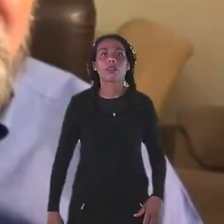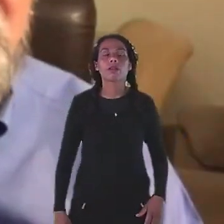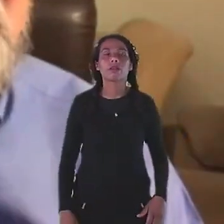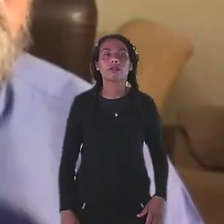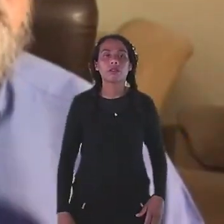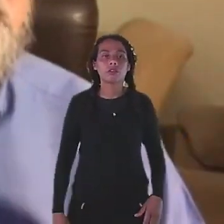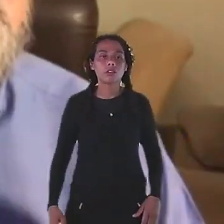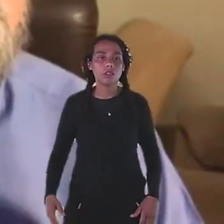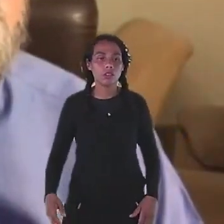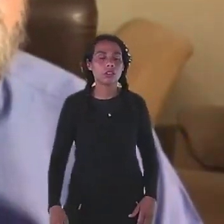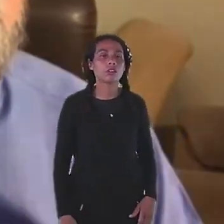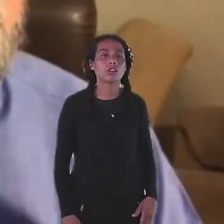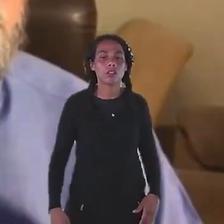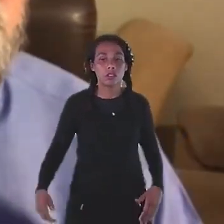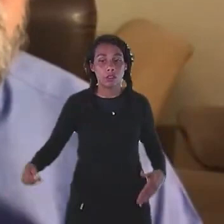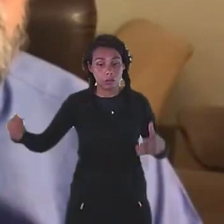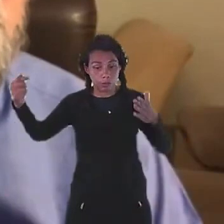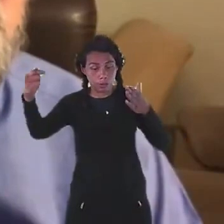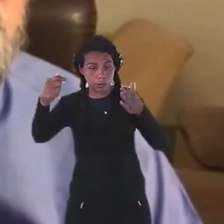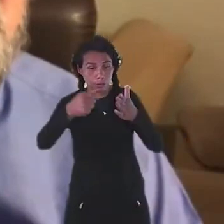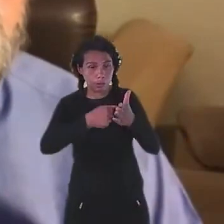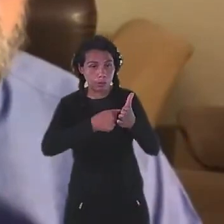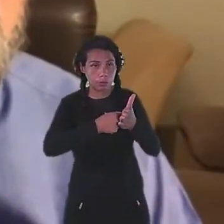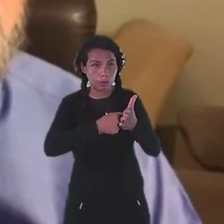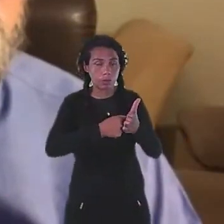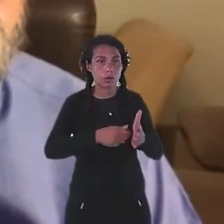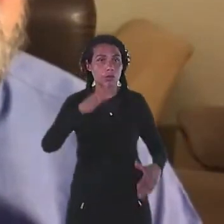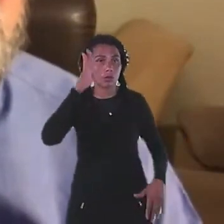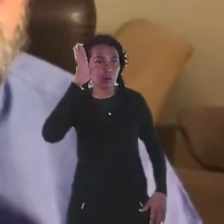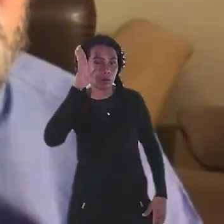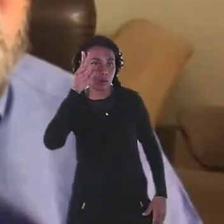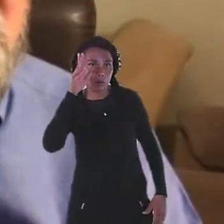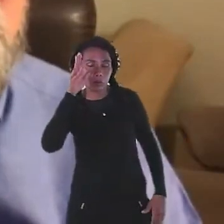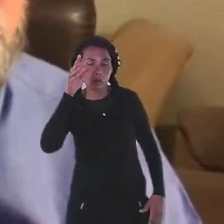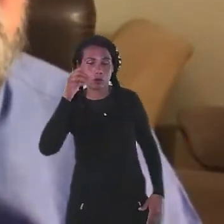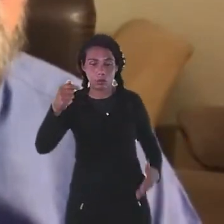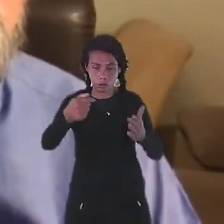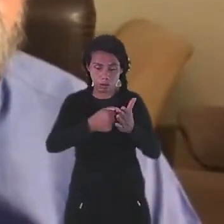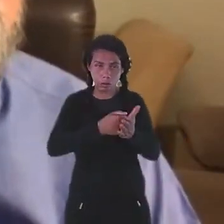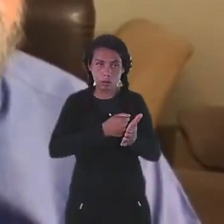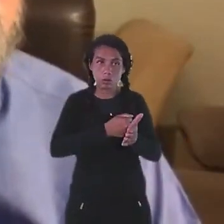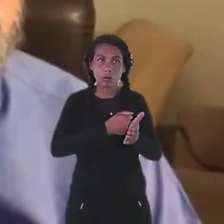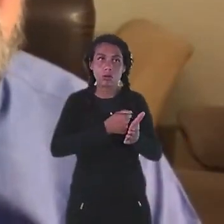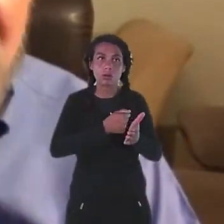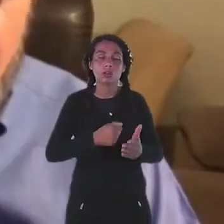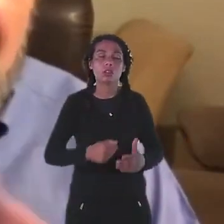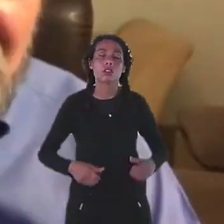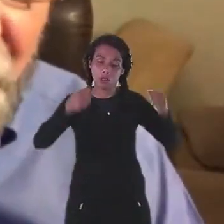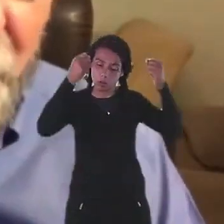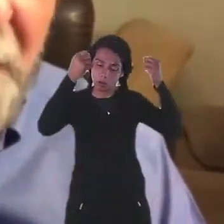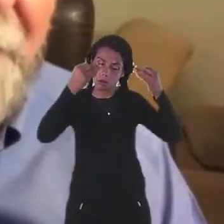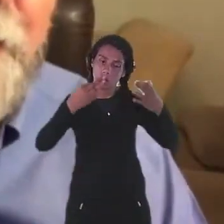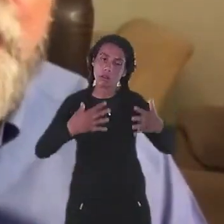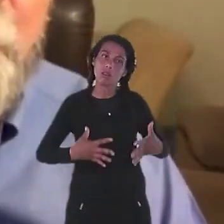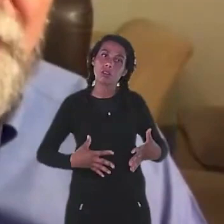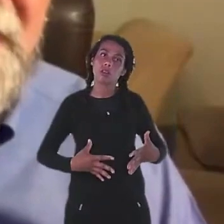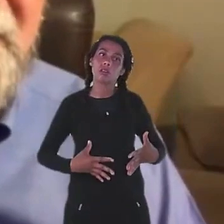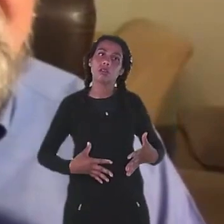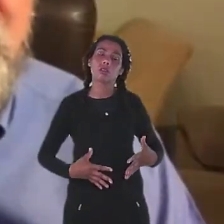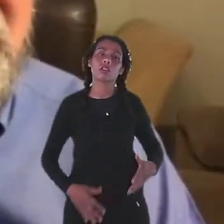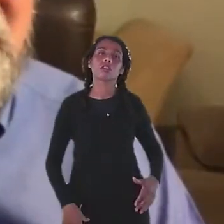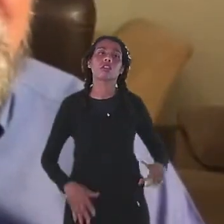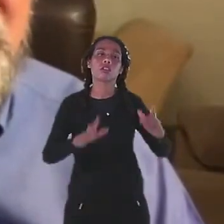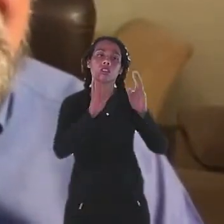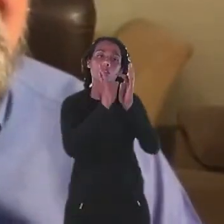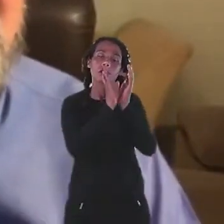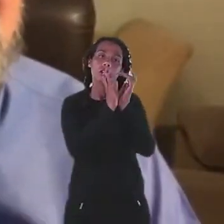ficar tranquilo, porque a neurofisiologia, a neurociência tem como acabar com esse dualismo. E está explicado no livro como, né?